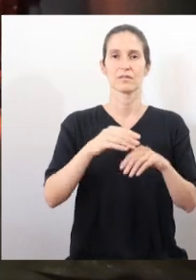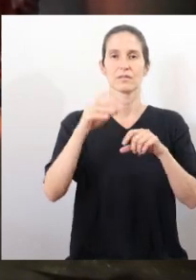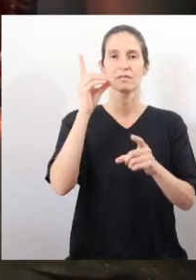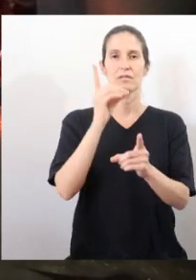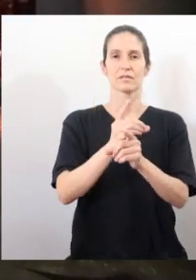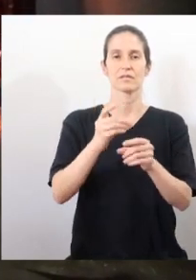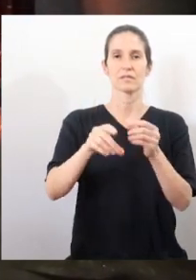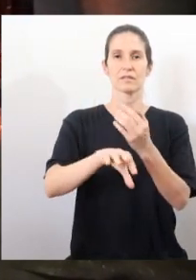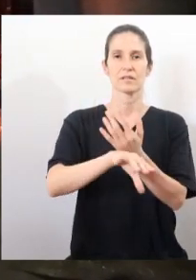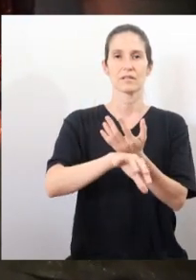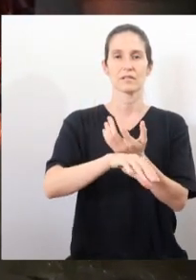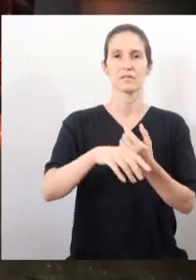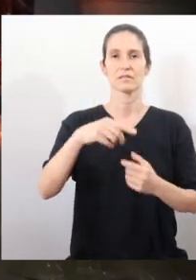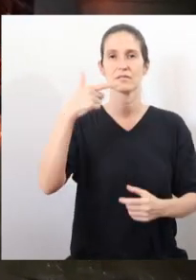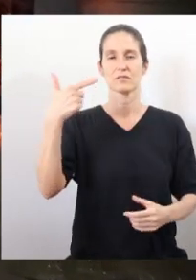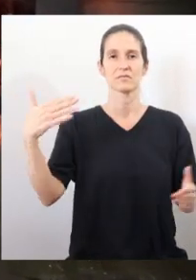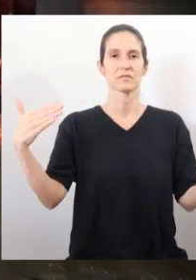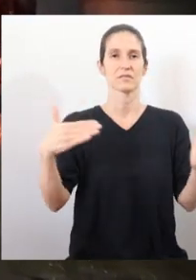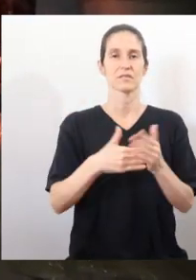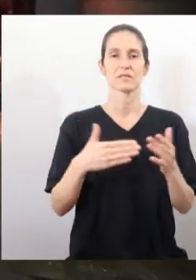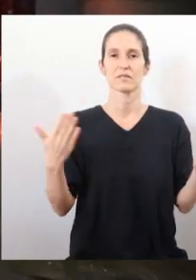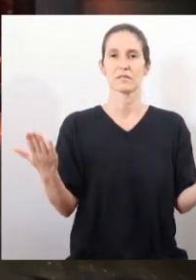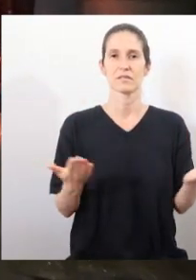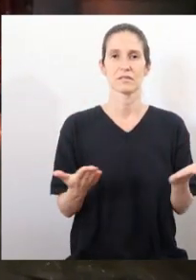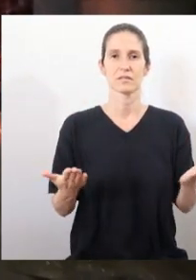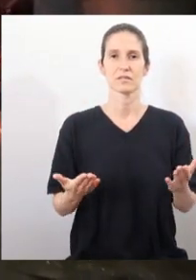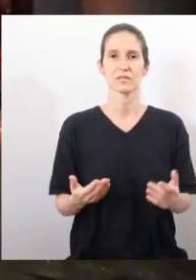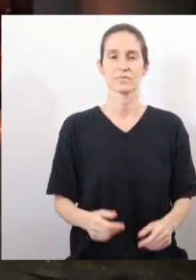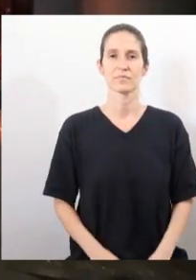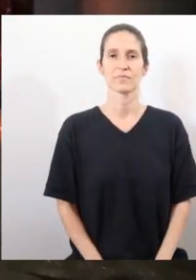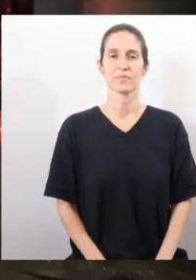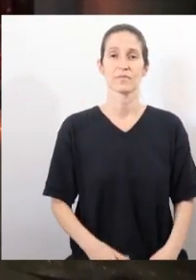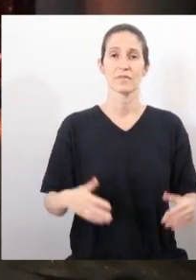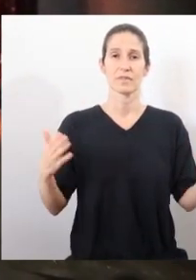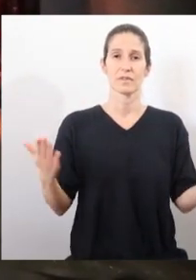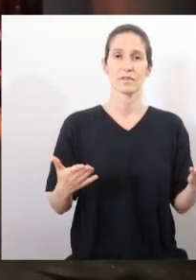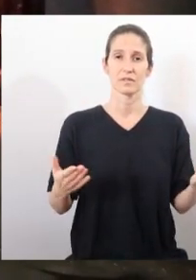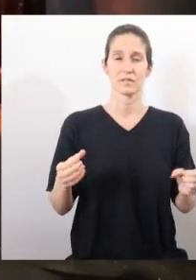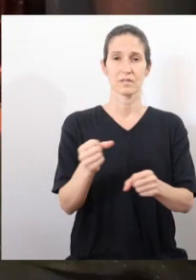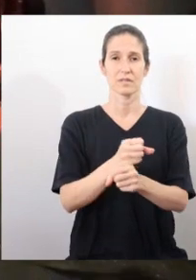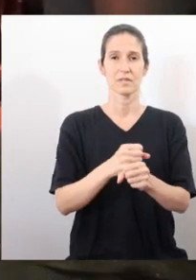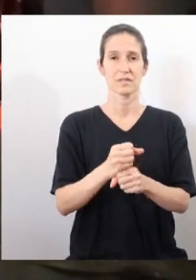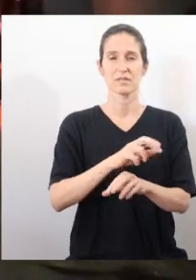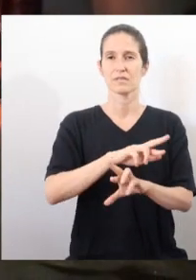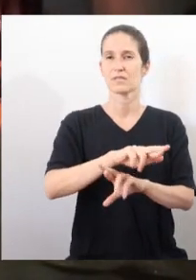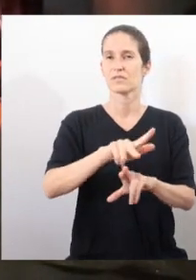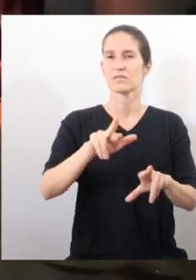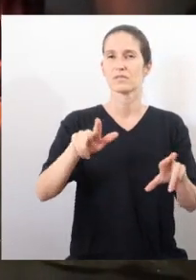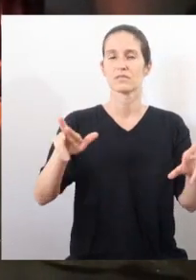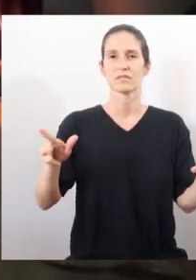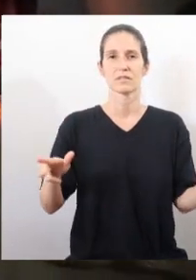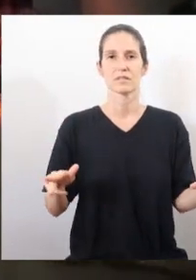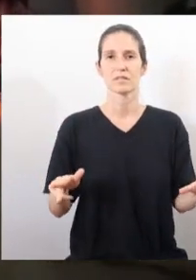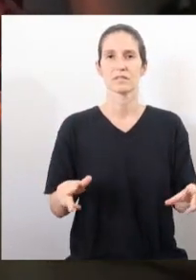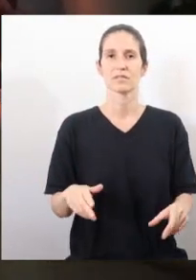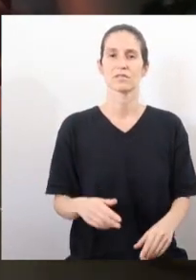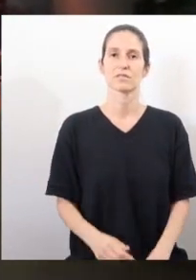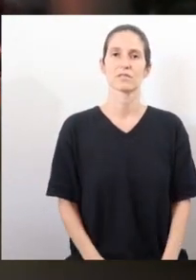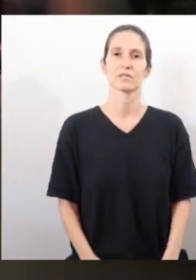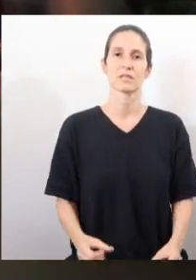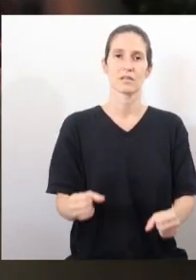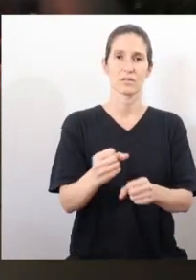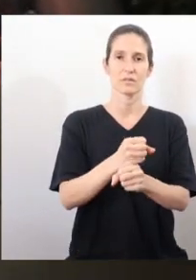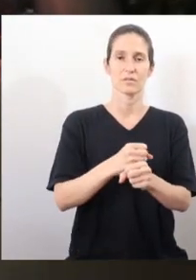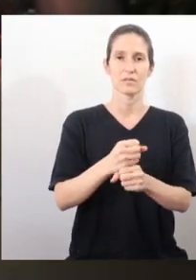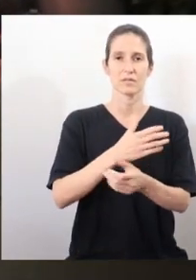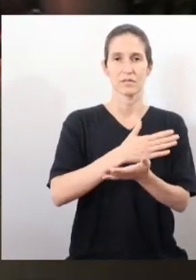desde o segundo encontro. Este ano foi um ano diferente, um ano em que